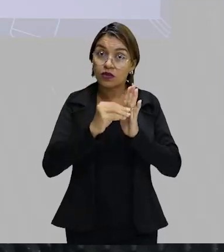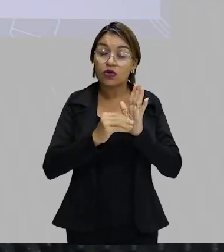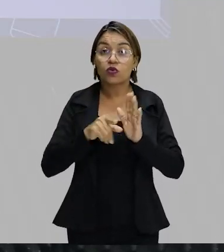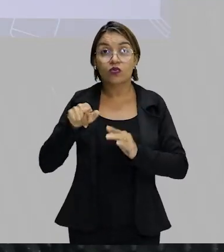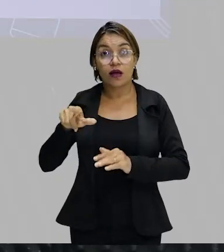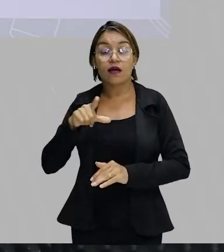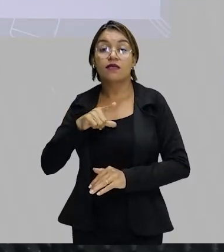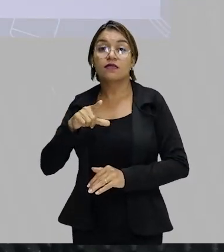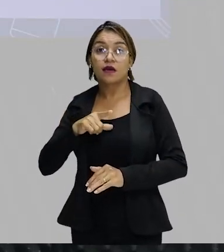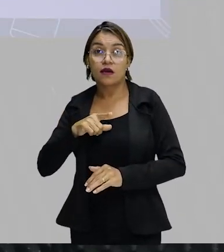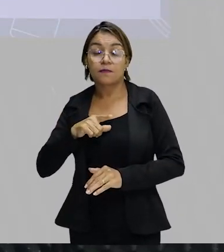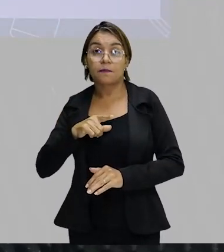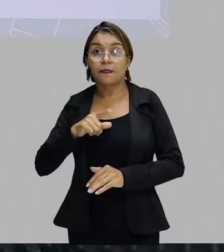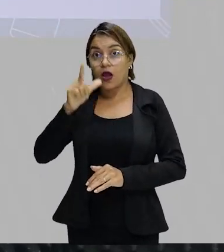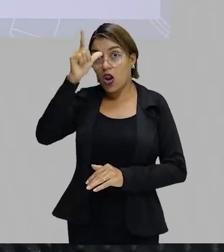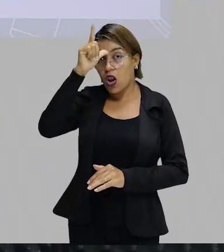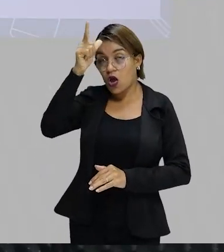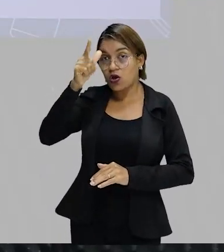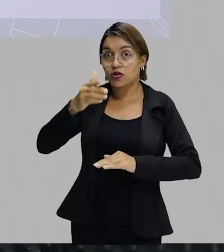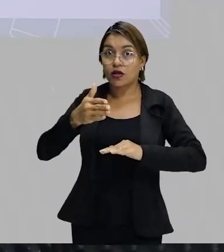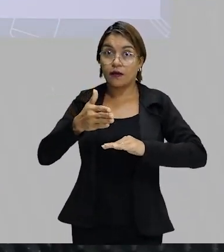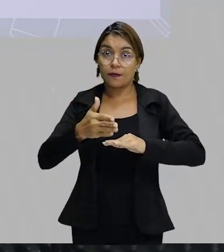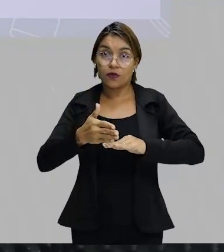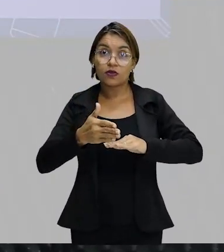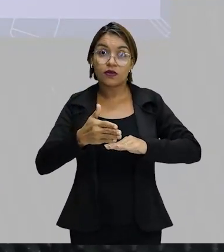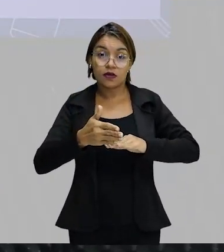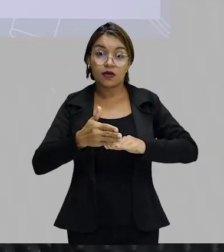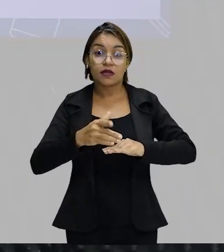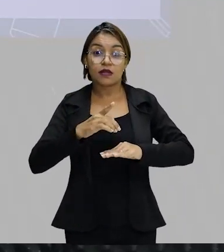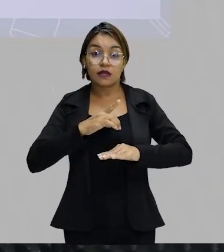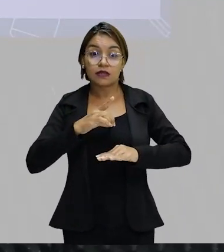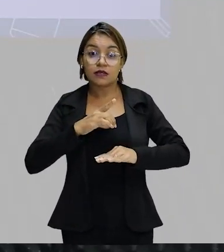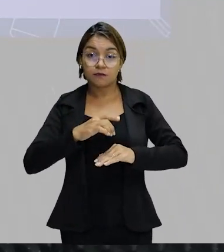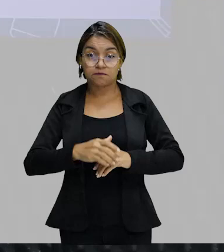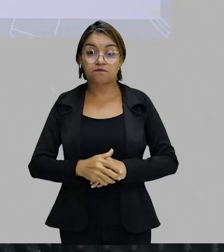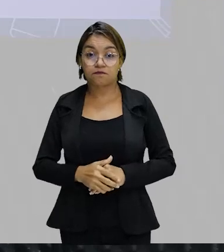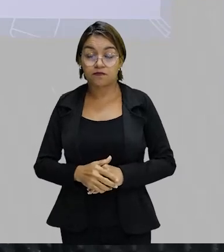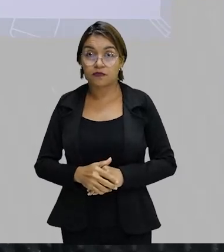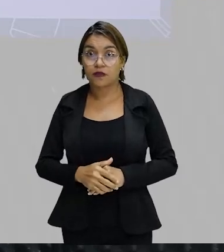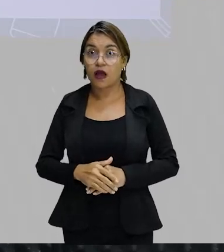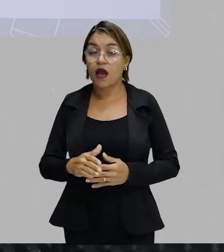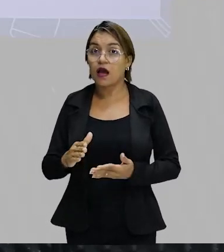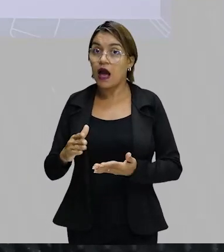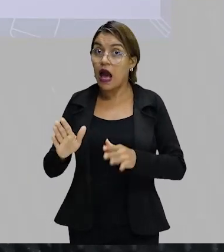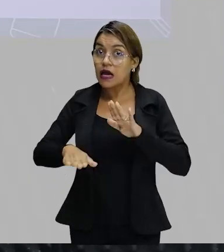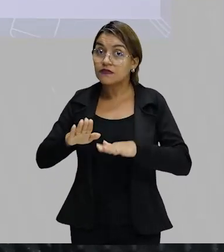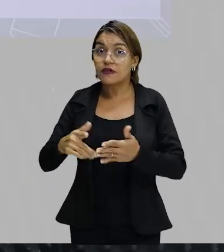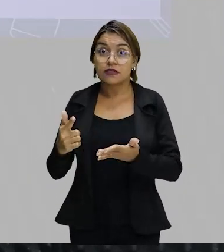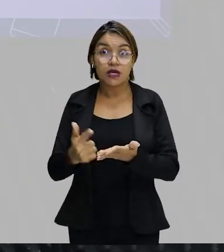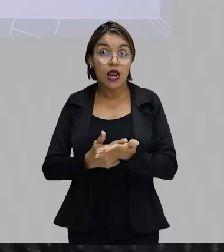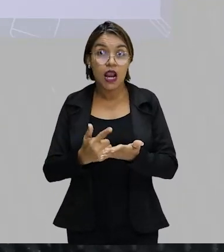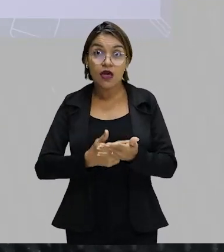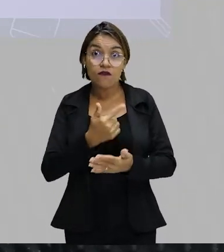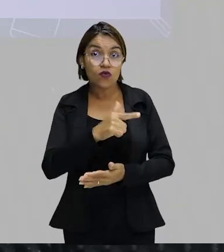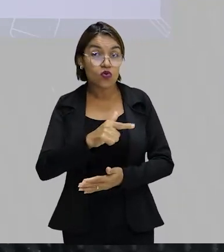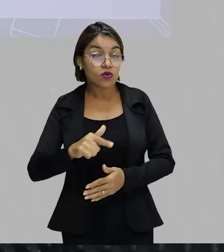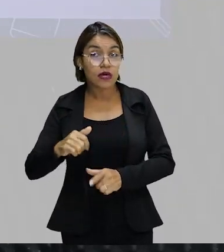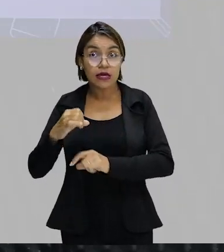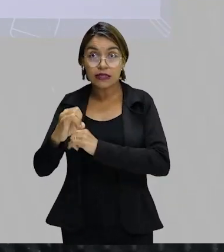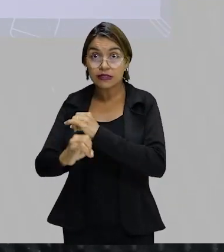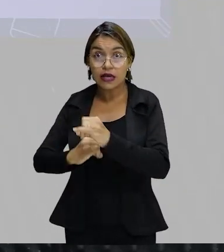inclusive fazendo uma diferenciação entre elas, o que é muito raro você encontrar em livros e até mesmo na internet. Então eu te